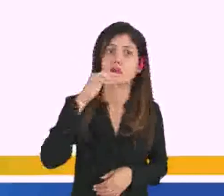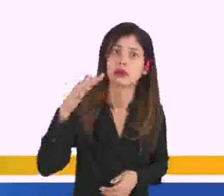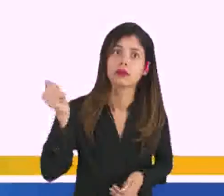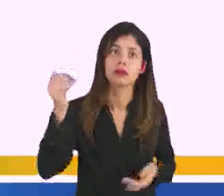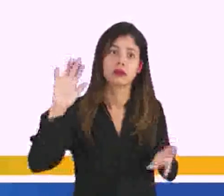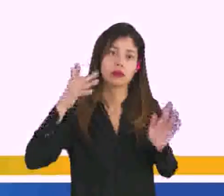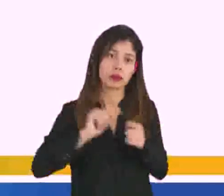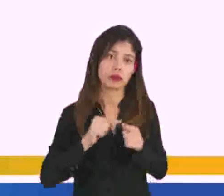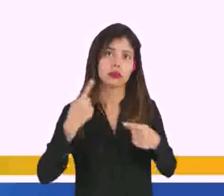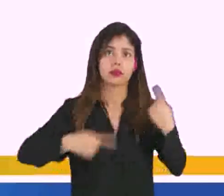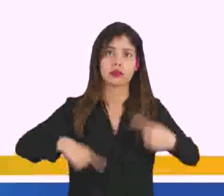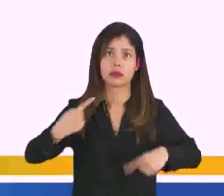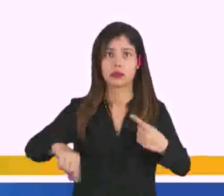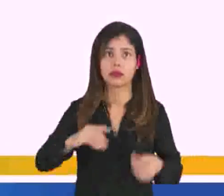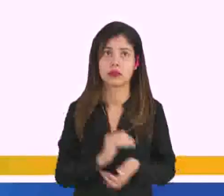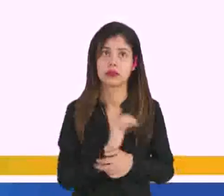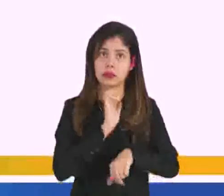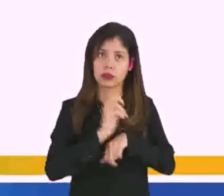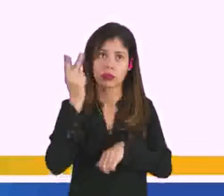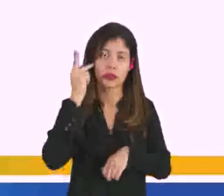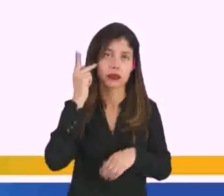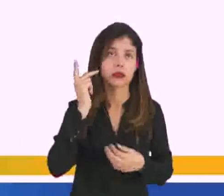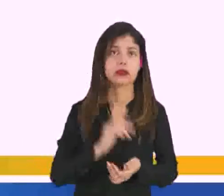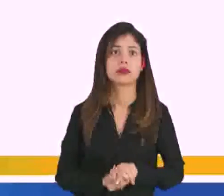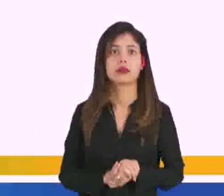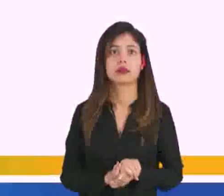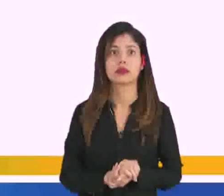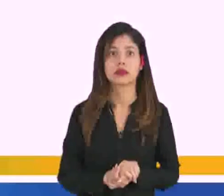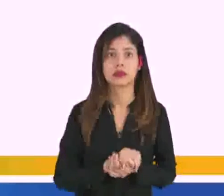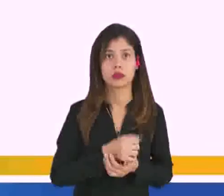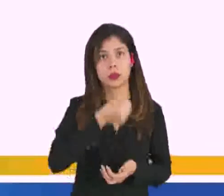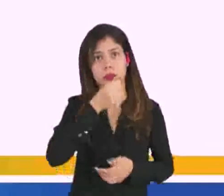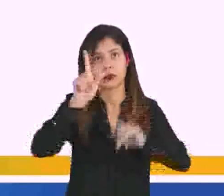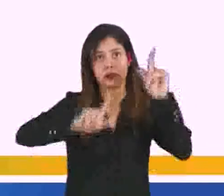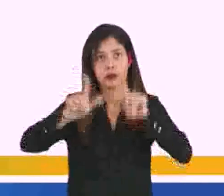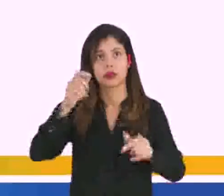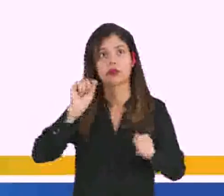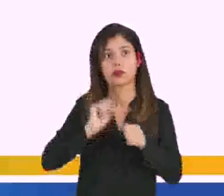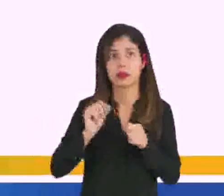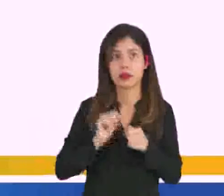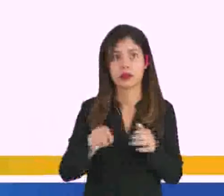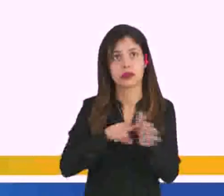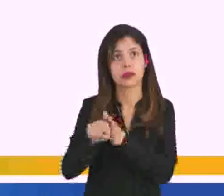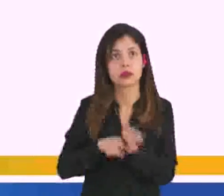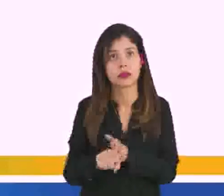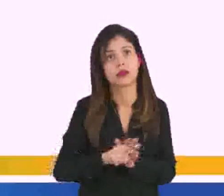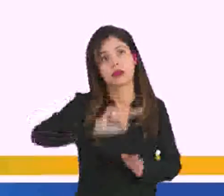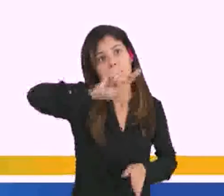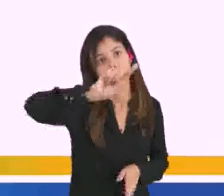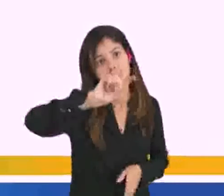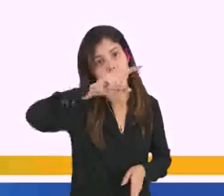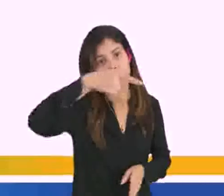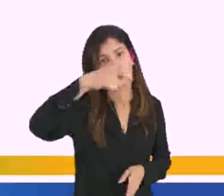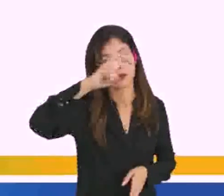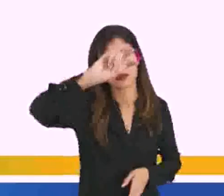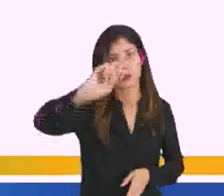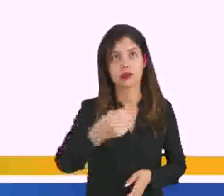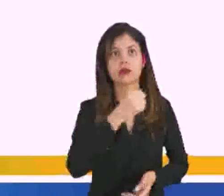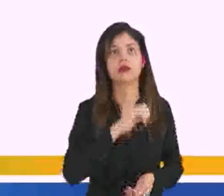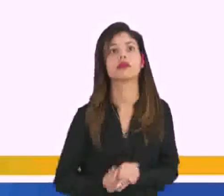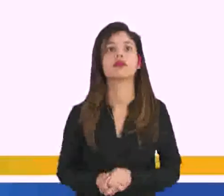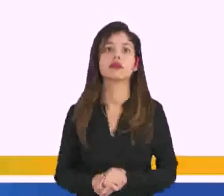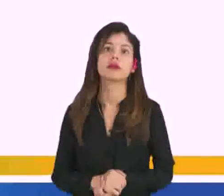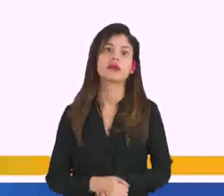A nunca teve nenhum vínculo político com o estado de São Paulo. Aí uma emissora de TV decidiu realizar uma pesquisa com 15